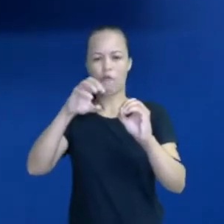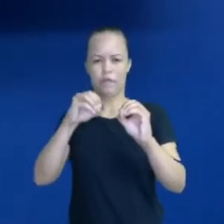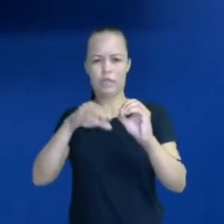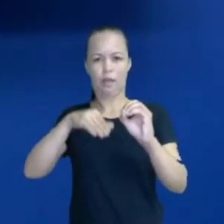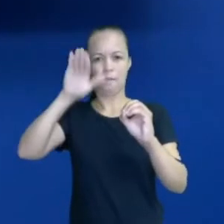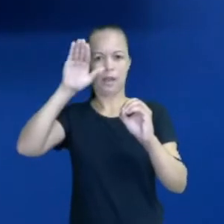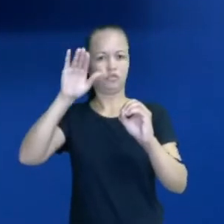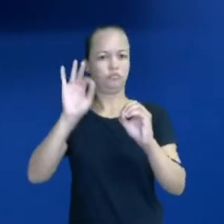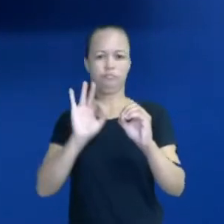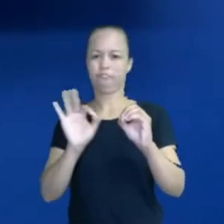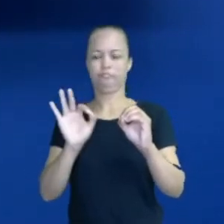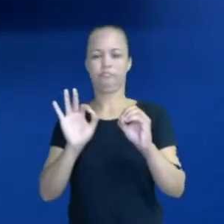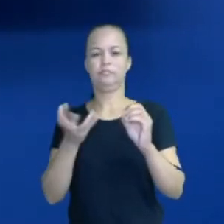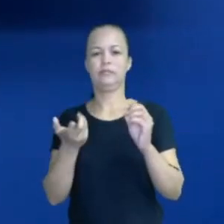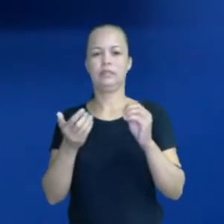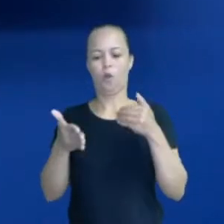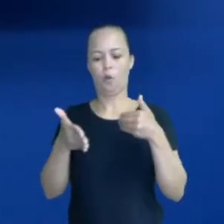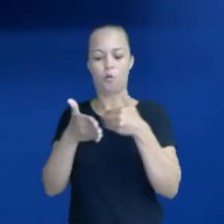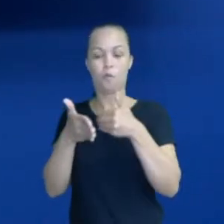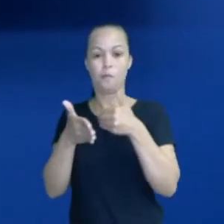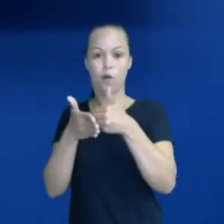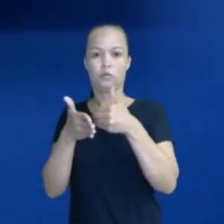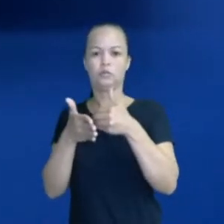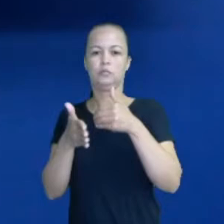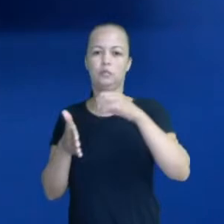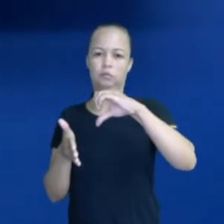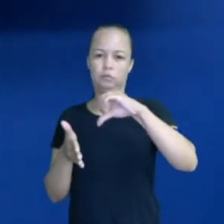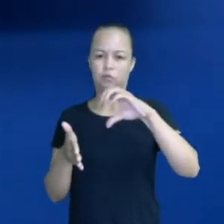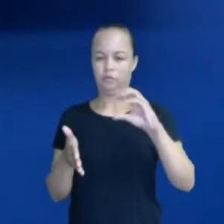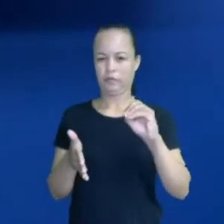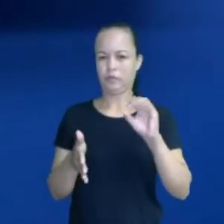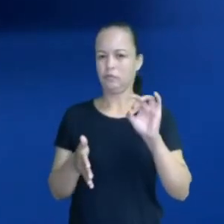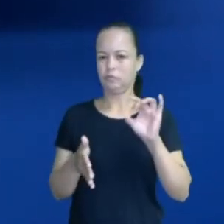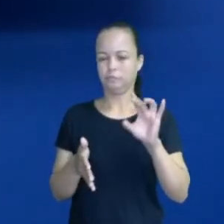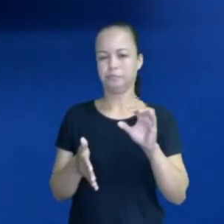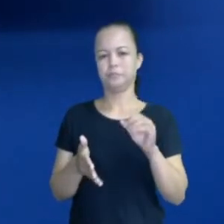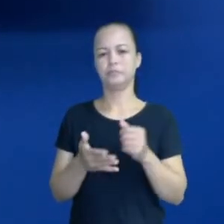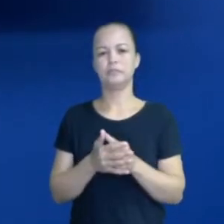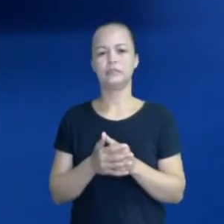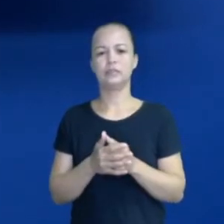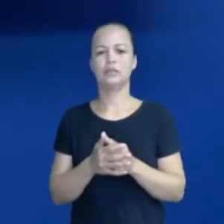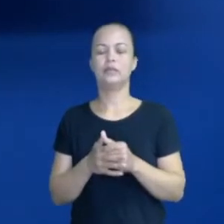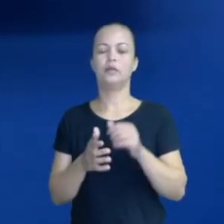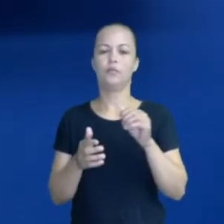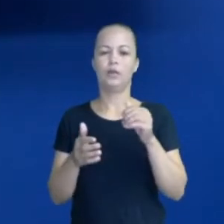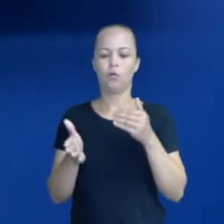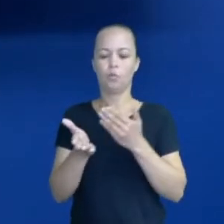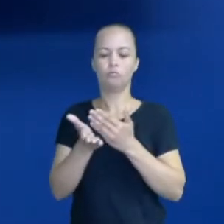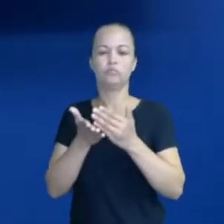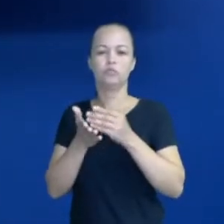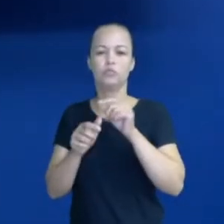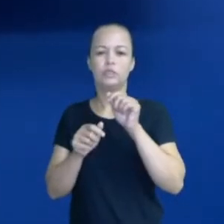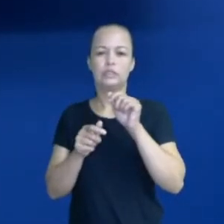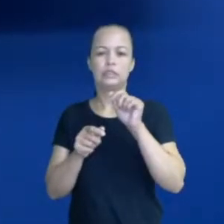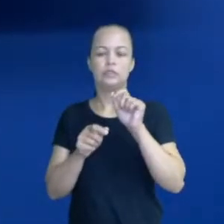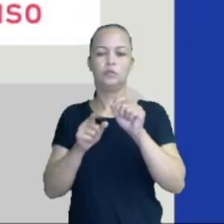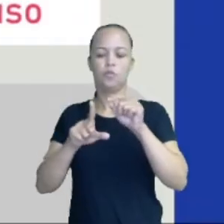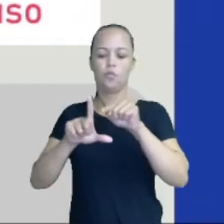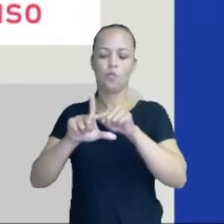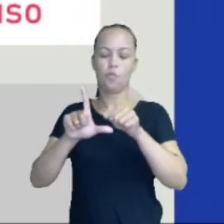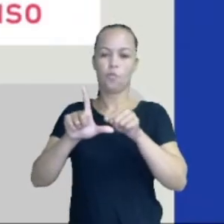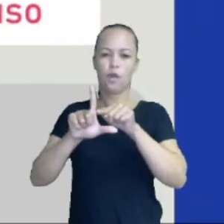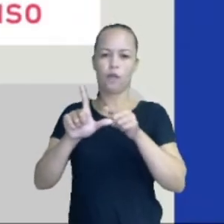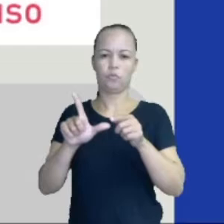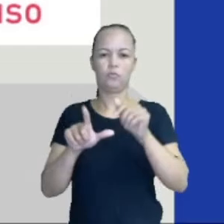90. Então, ele tem que chegar até próximo do 90, tá? E aí, ele continua sendo um ângulo agudo. O ângulo reto, olha